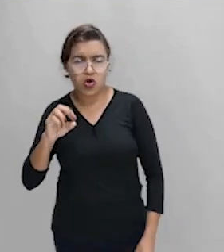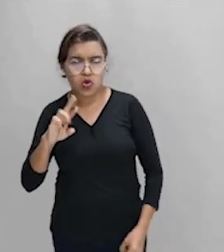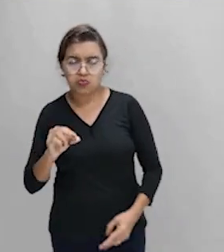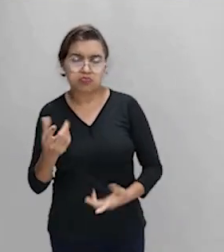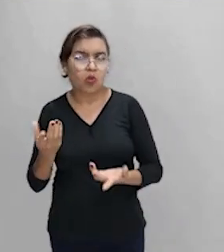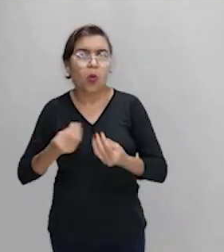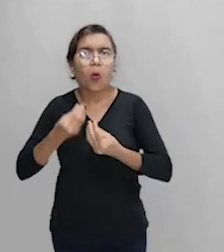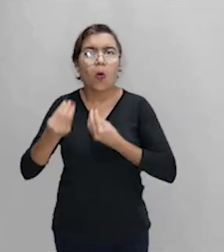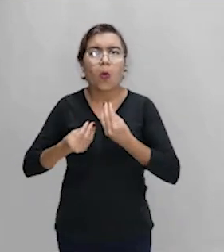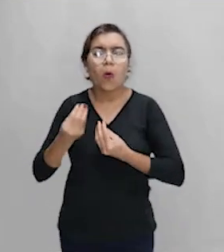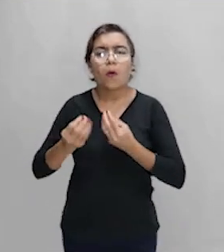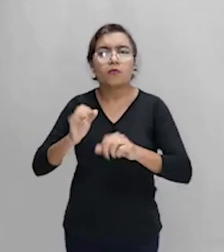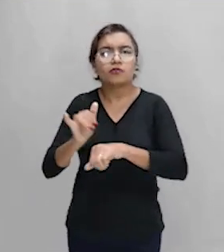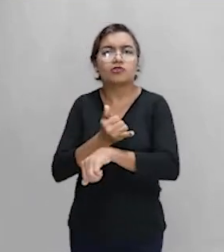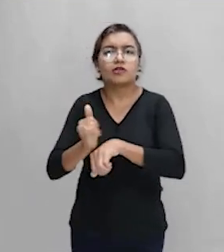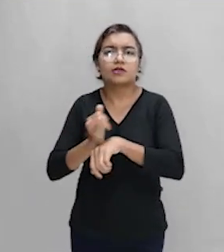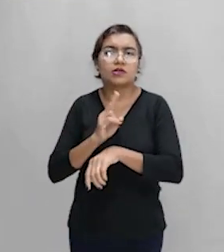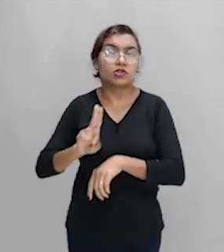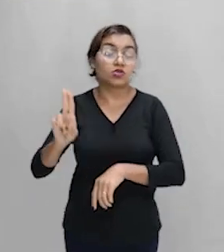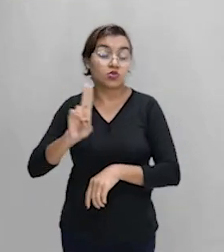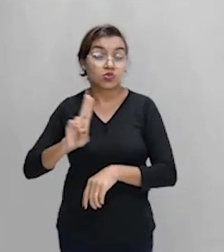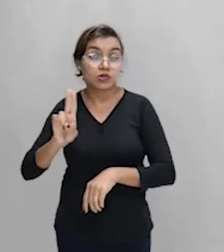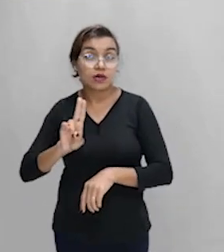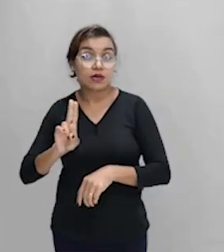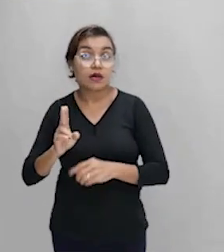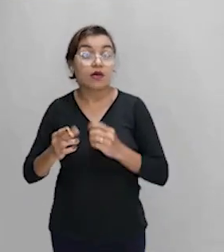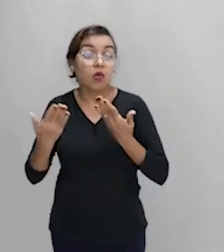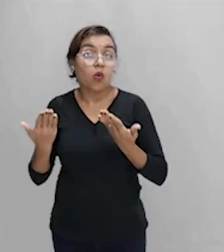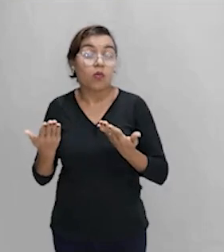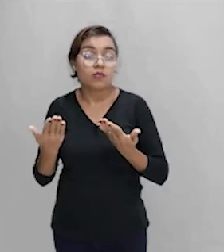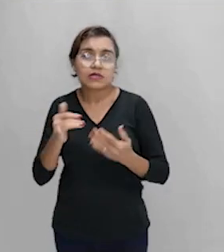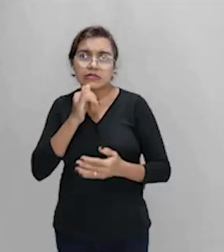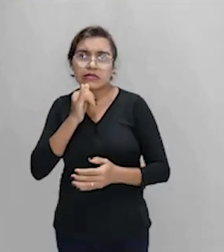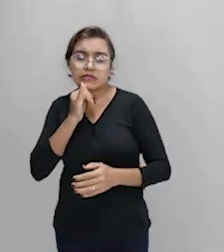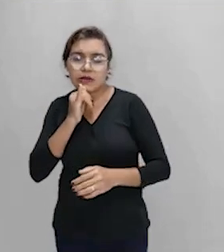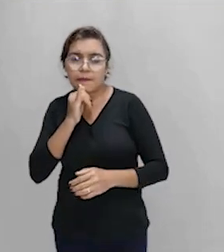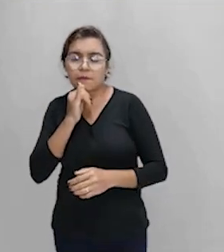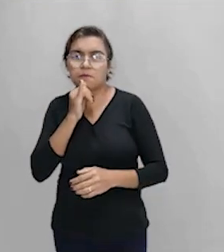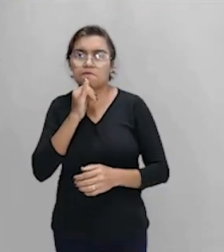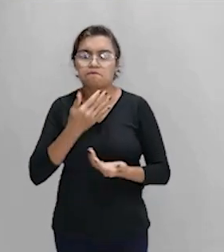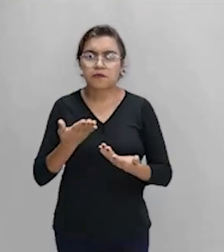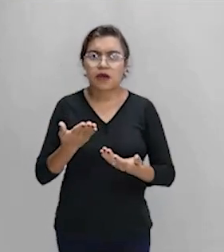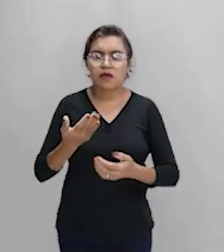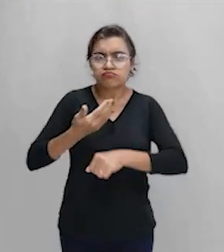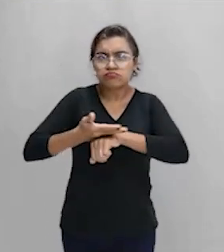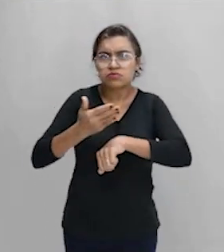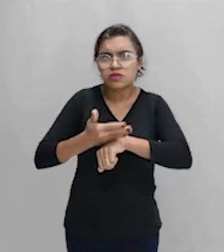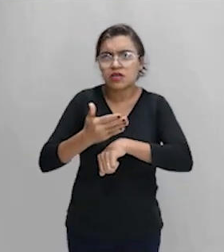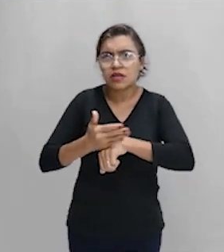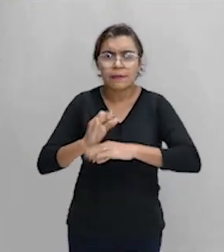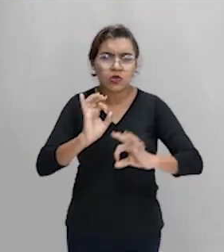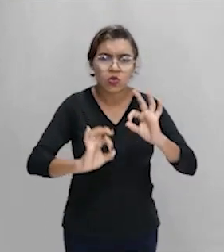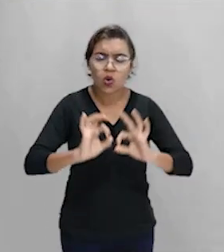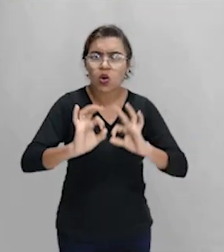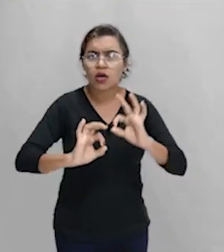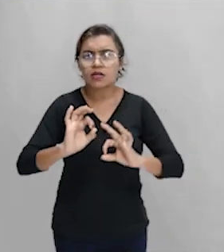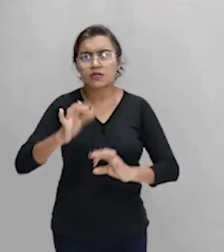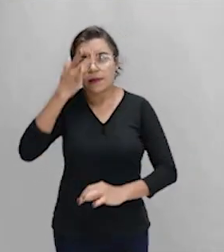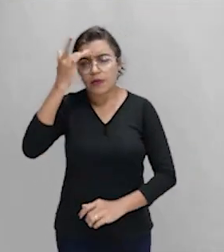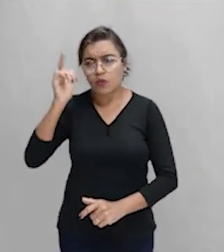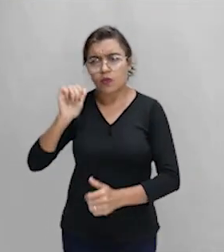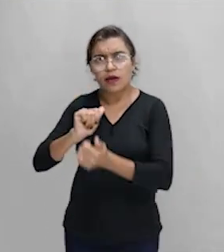o tempo todo, que são dados reais, não monta-se uma série de treinamento para um atleta e para outro